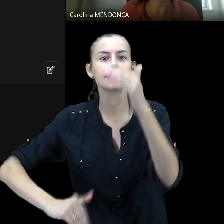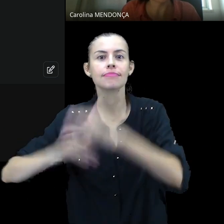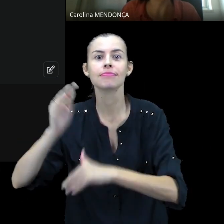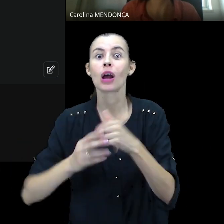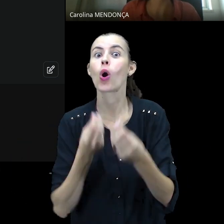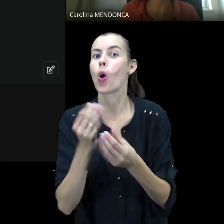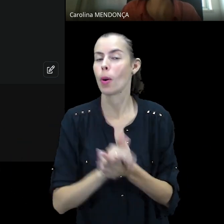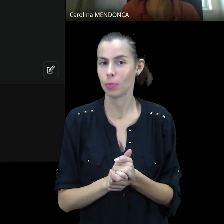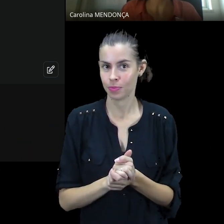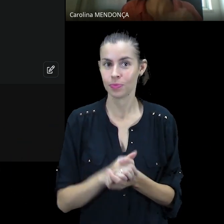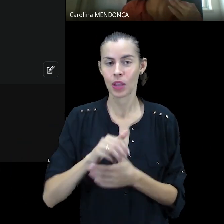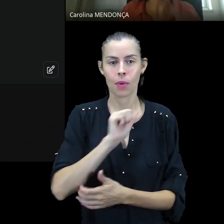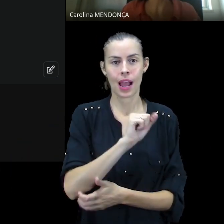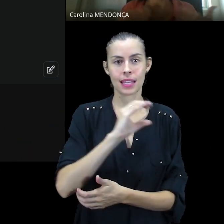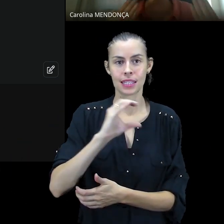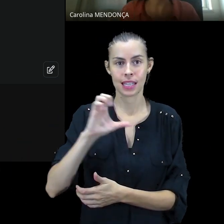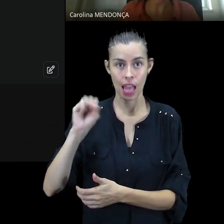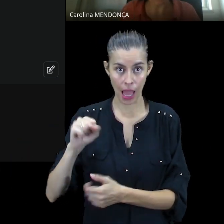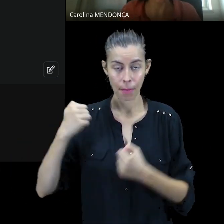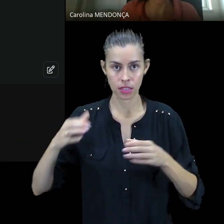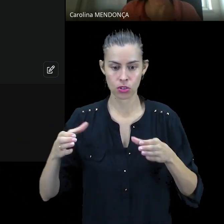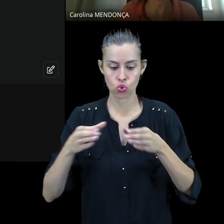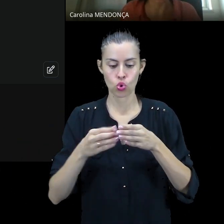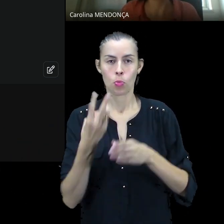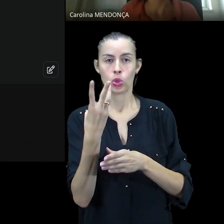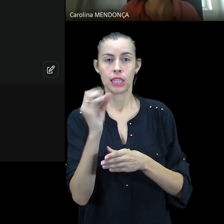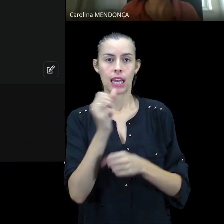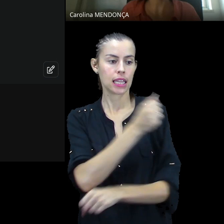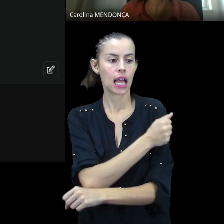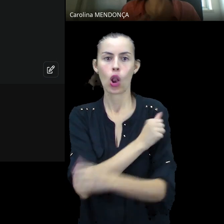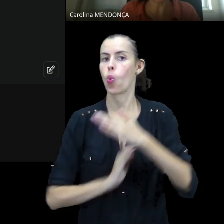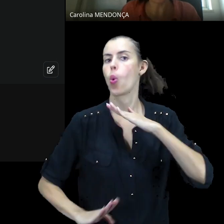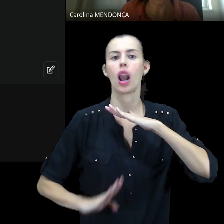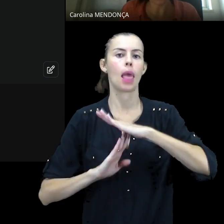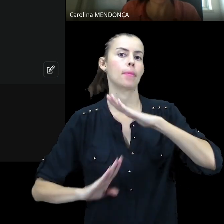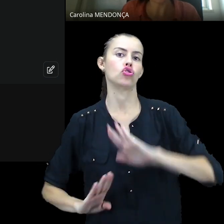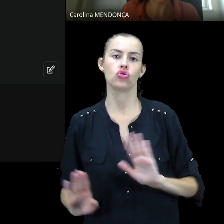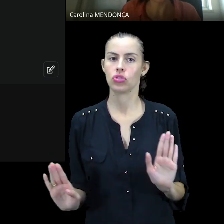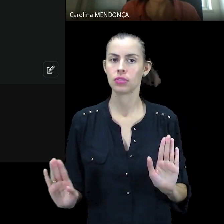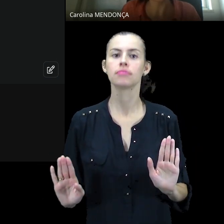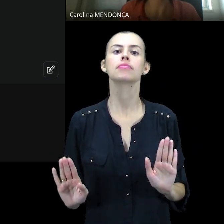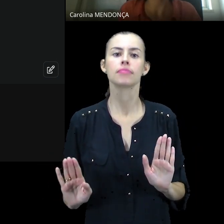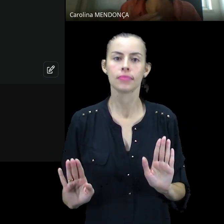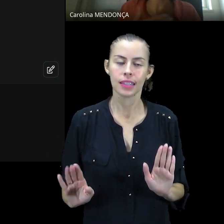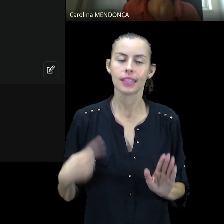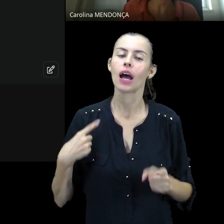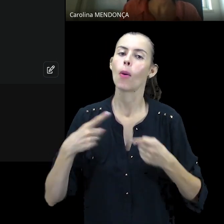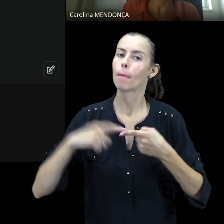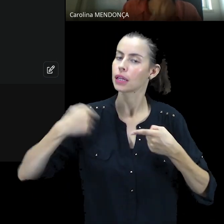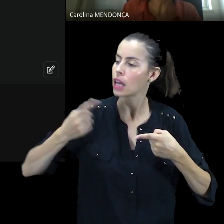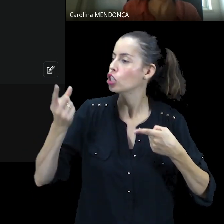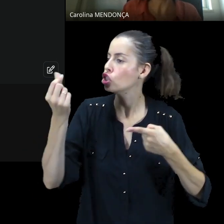às ACCS, então, de ofertar cada vez mais ACCS, né, integrar elas aos currículos dos cursos,